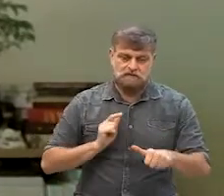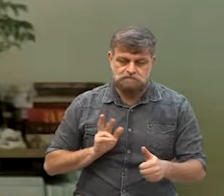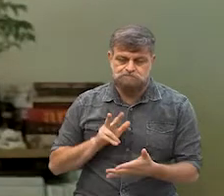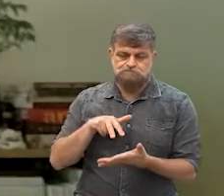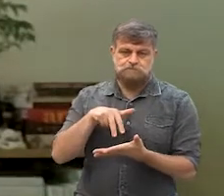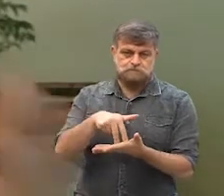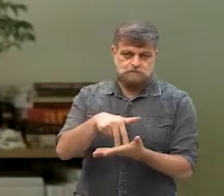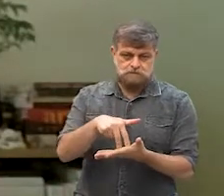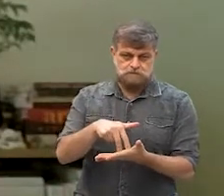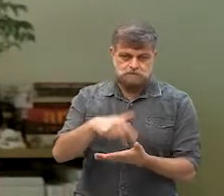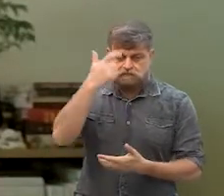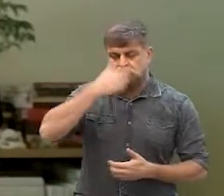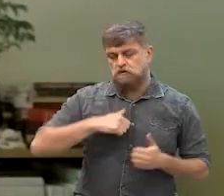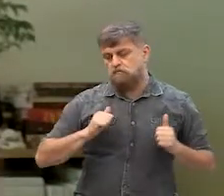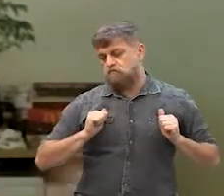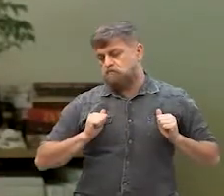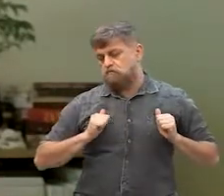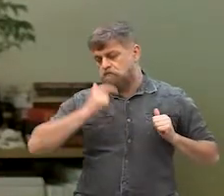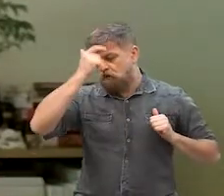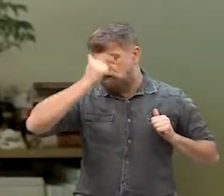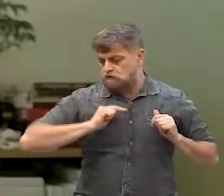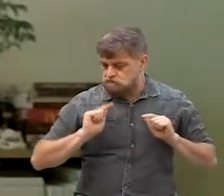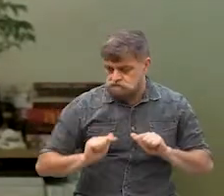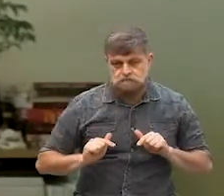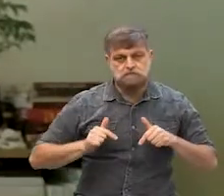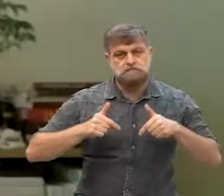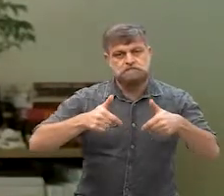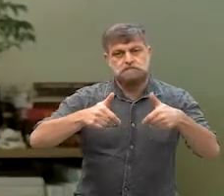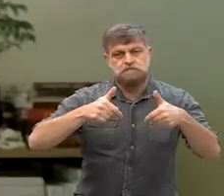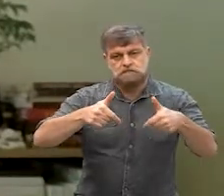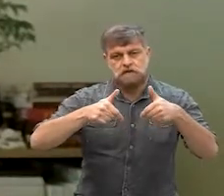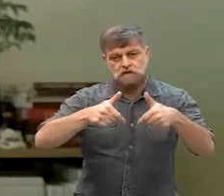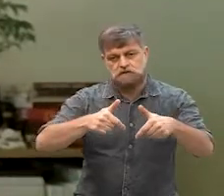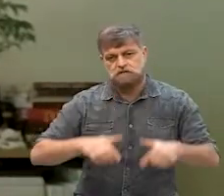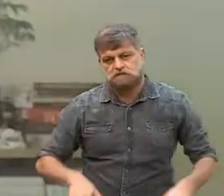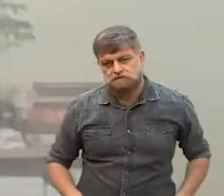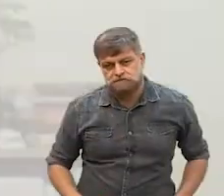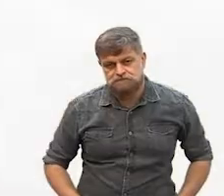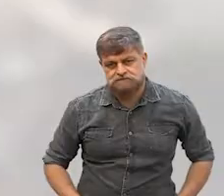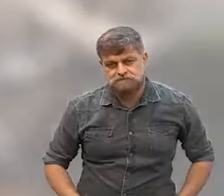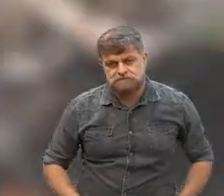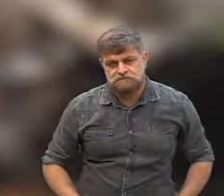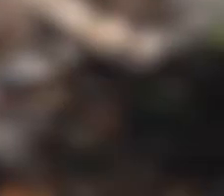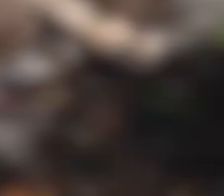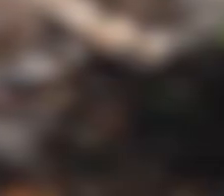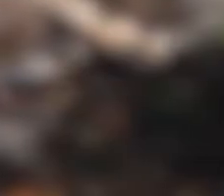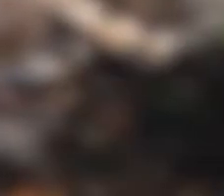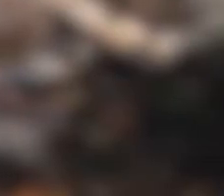posição, né, sair dessa passividade e se colocar numa posição mais proativa mesmo, né?